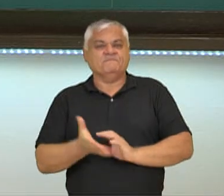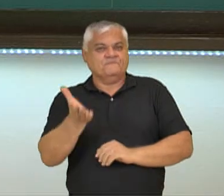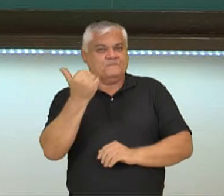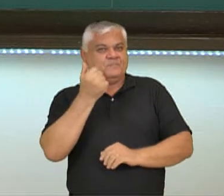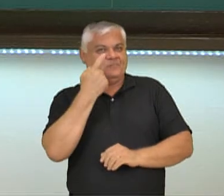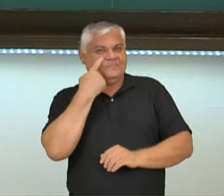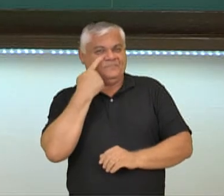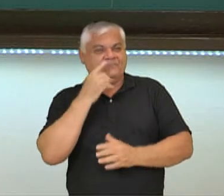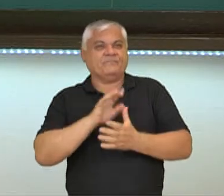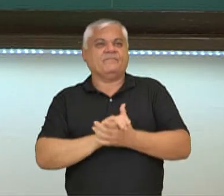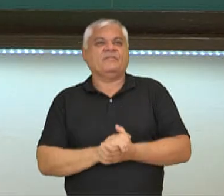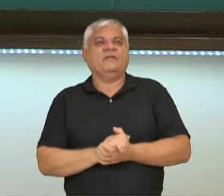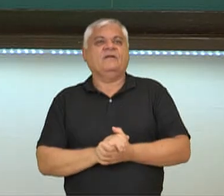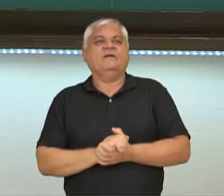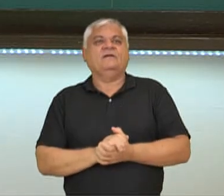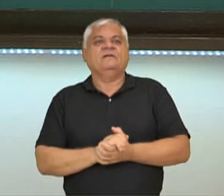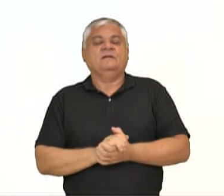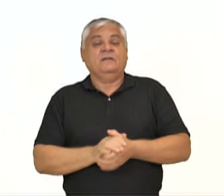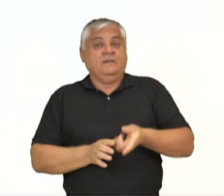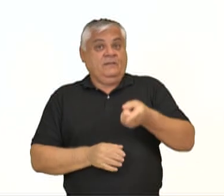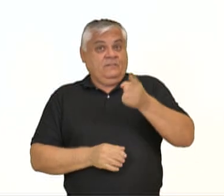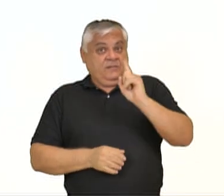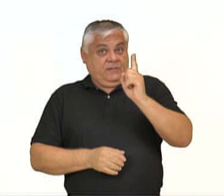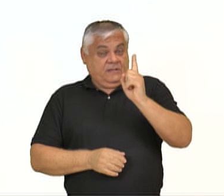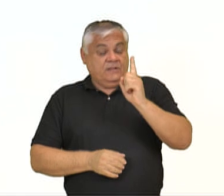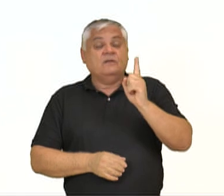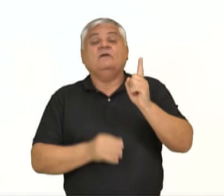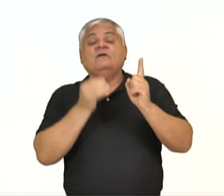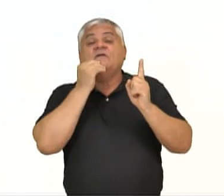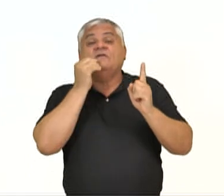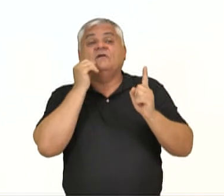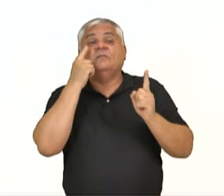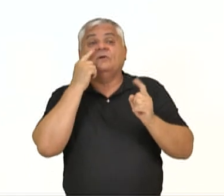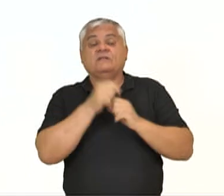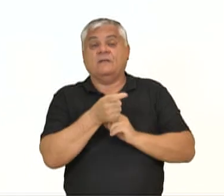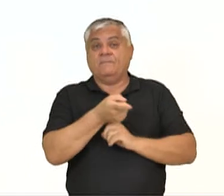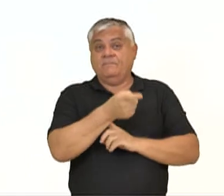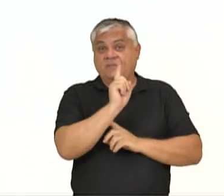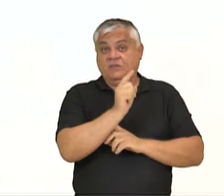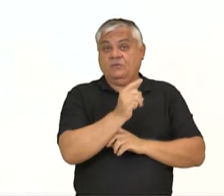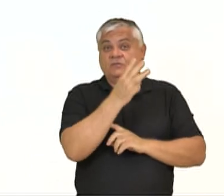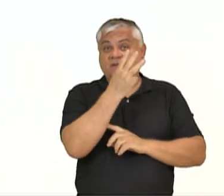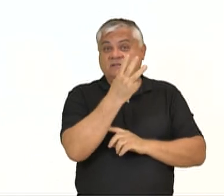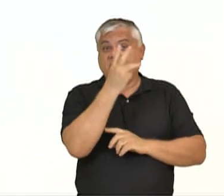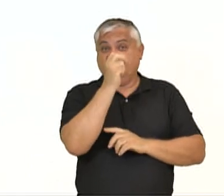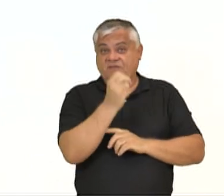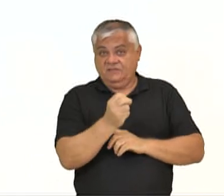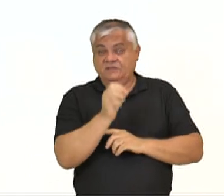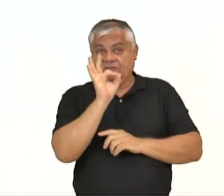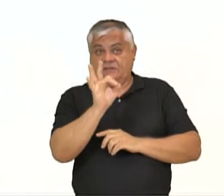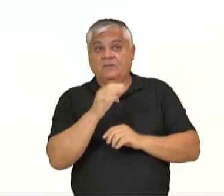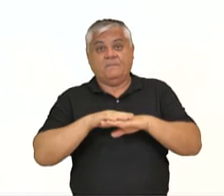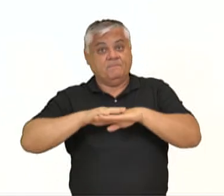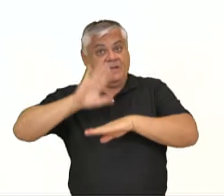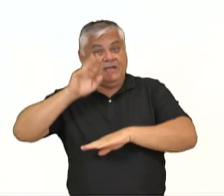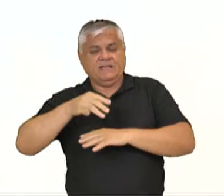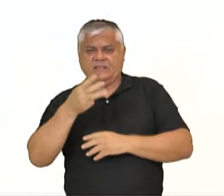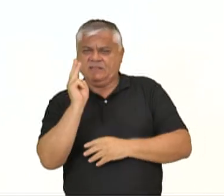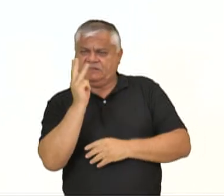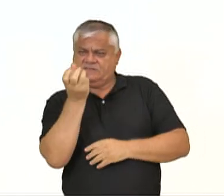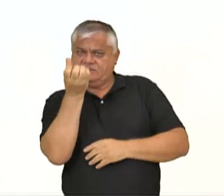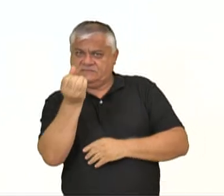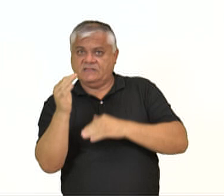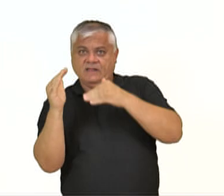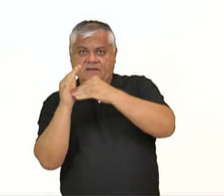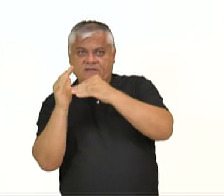Vamos lá, então, pessoal, aqui nós vamos primeiro, verificamos, né, que o ângulo é maior do que 360 graus. Dessa forma,